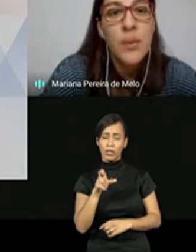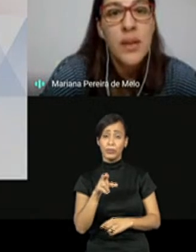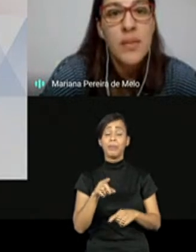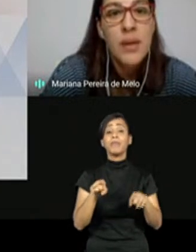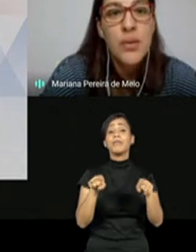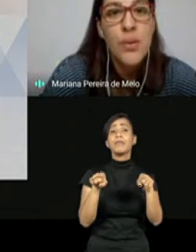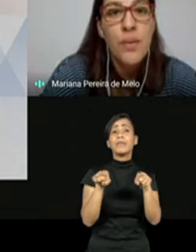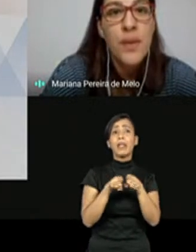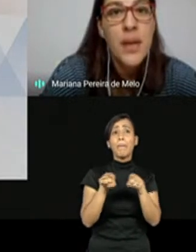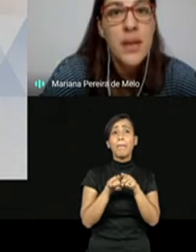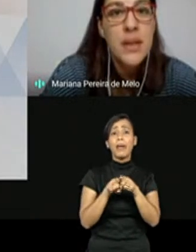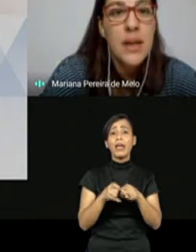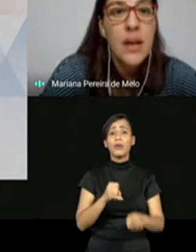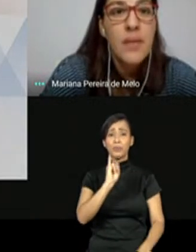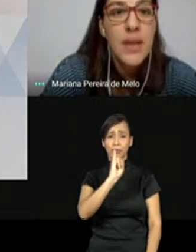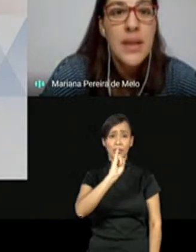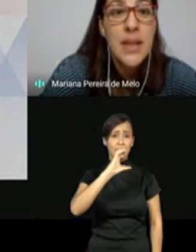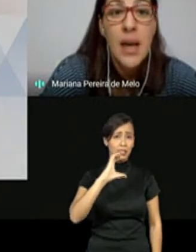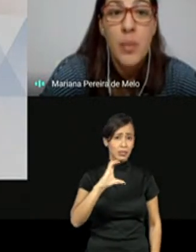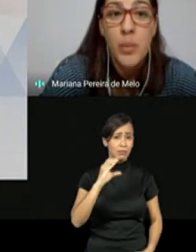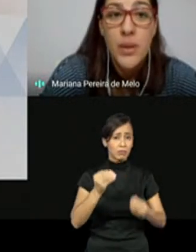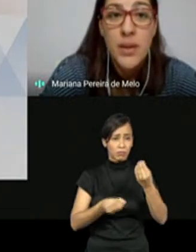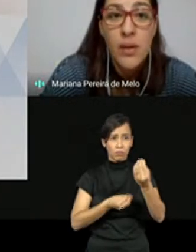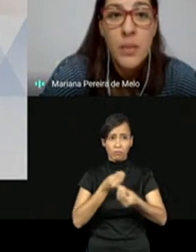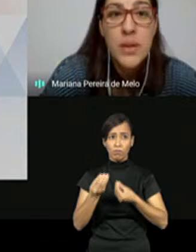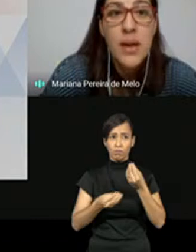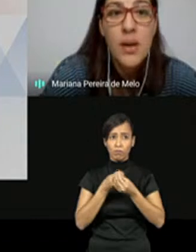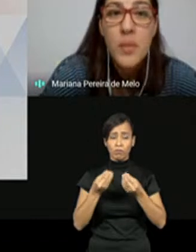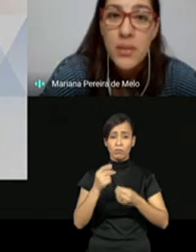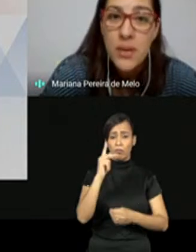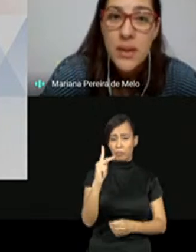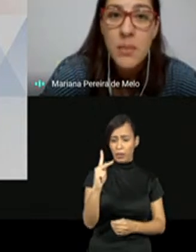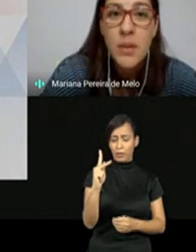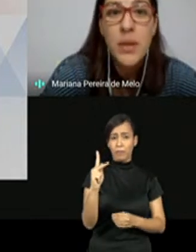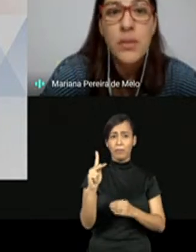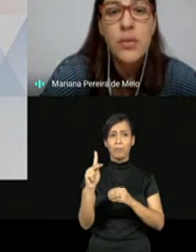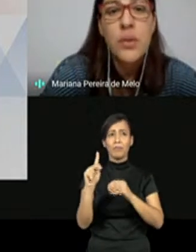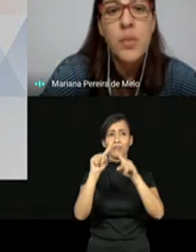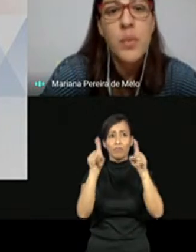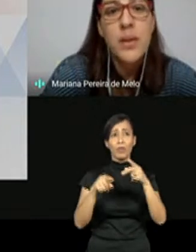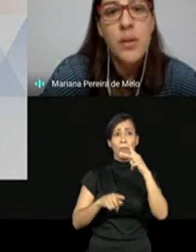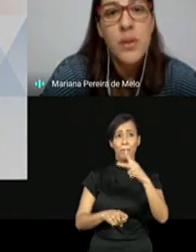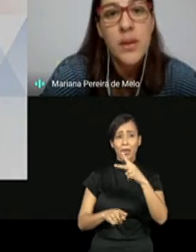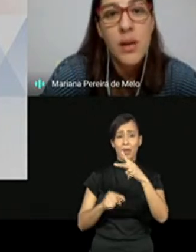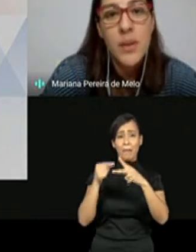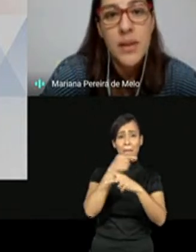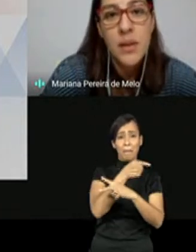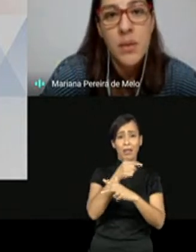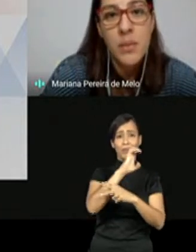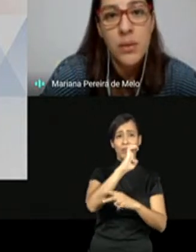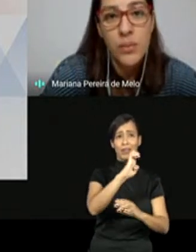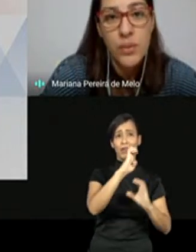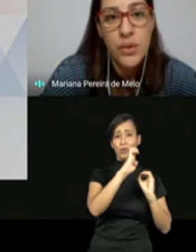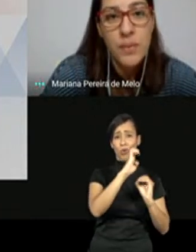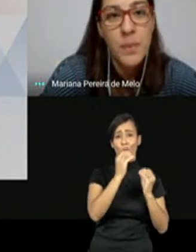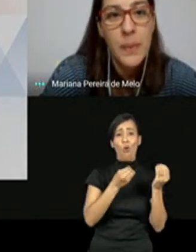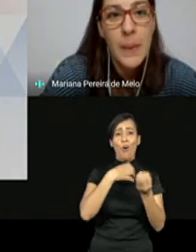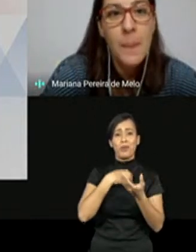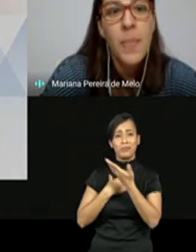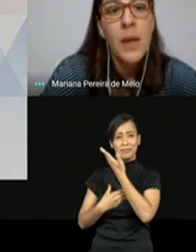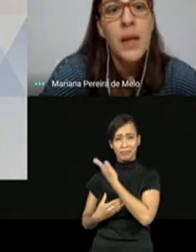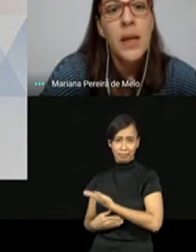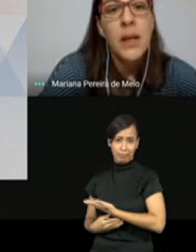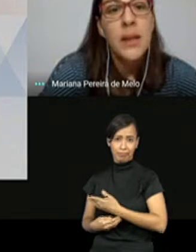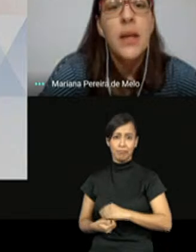0,0359, e aí o intervalo de confiança vai ser a proporção amostral menos a semi-amplitude, proporção amostral mais a semi-amplitude,